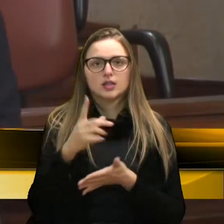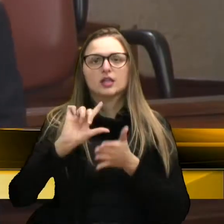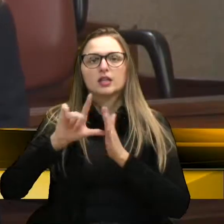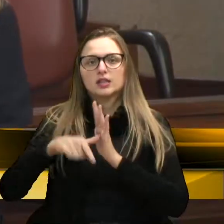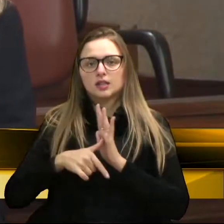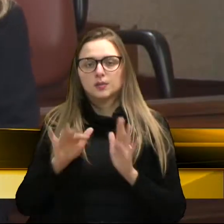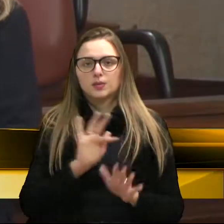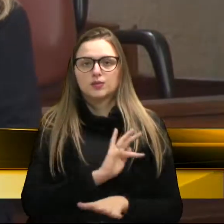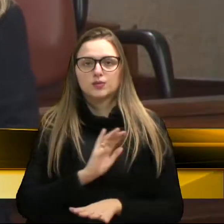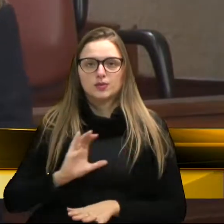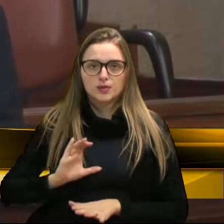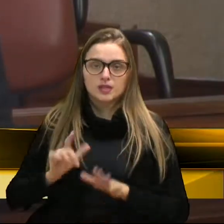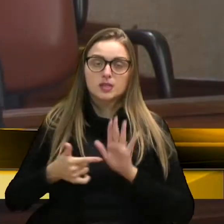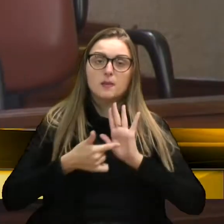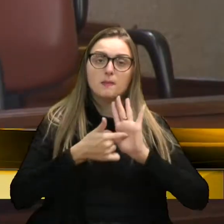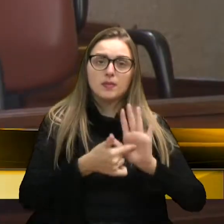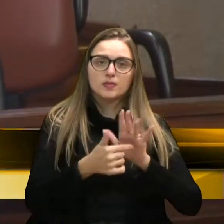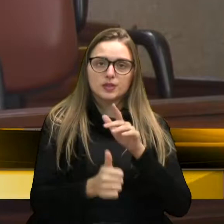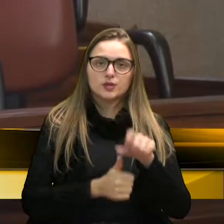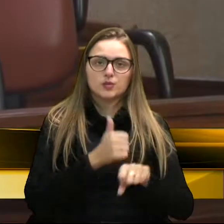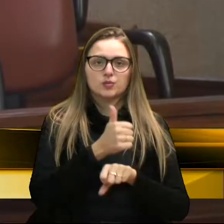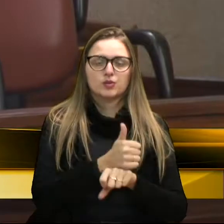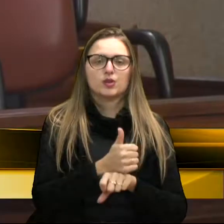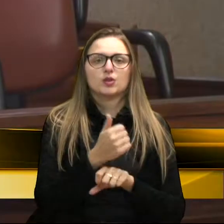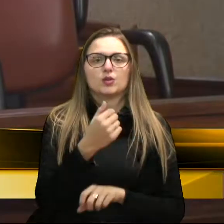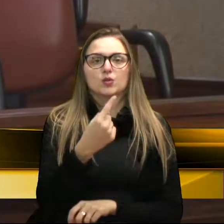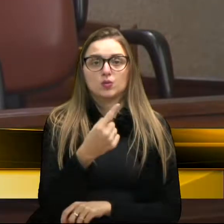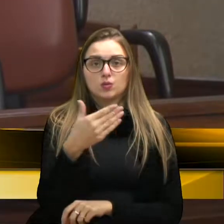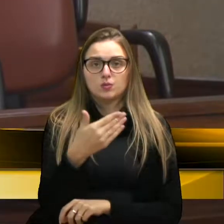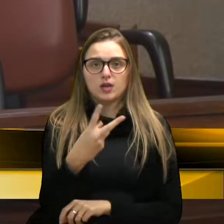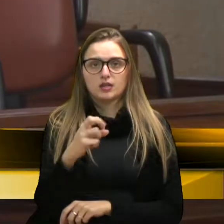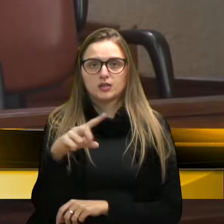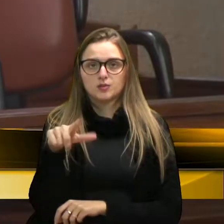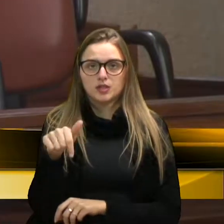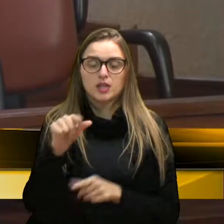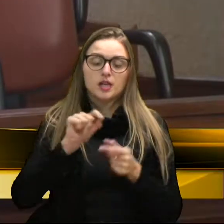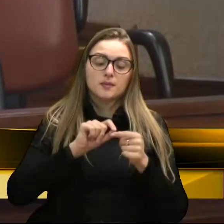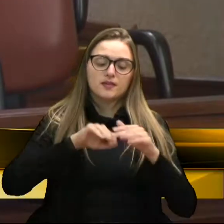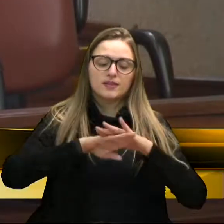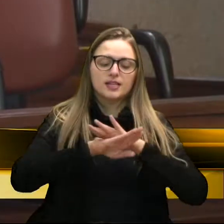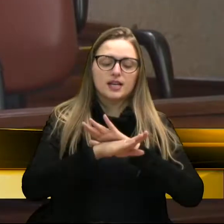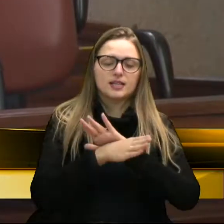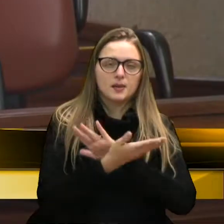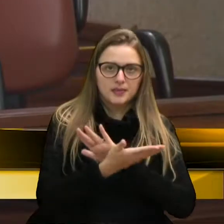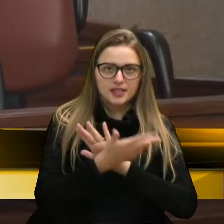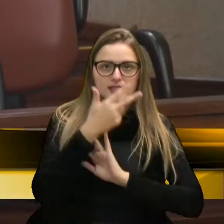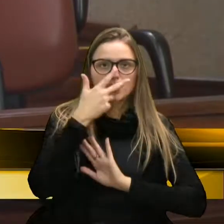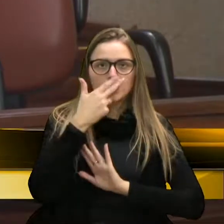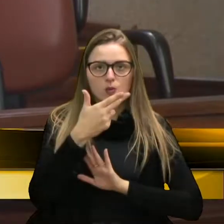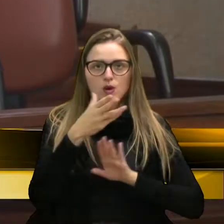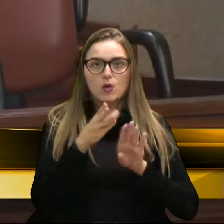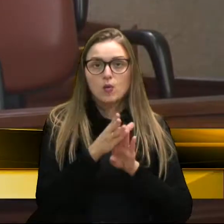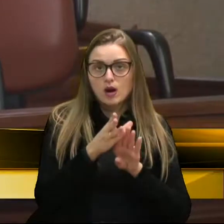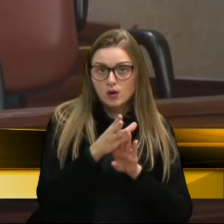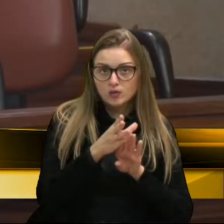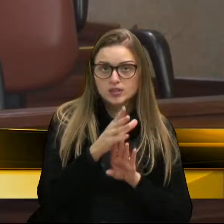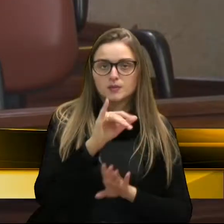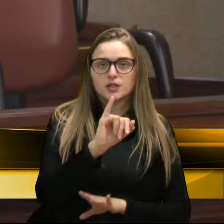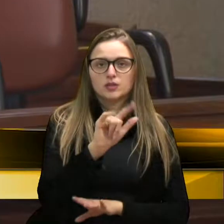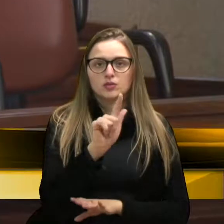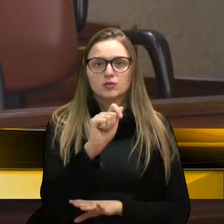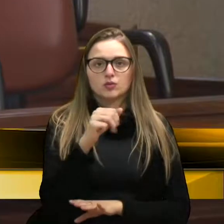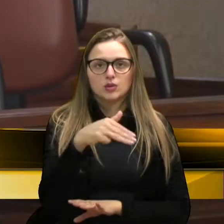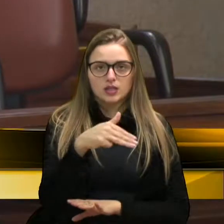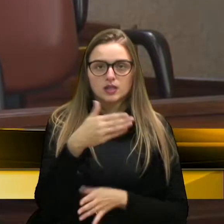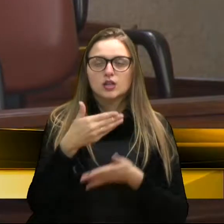apresentar substitutivo número 1 de 2017 para adequar o projeto conforme orientação do IGAM, entre